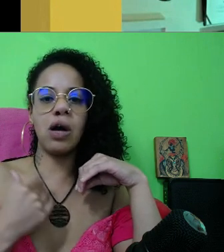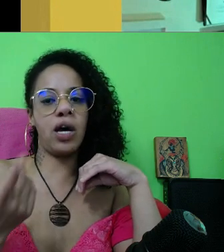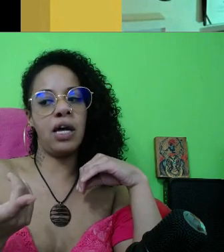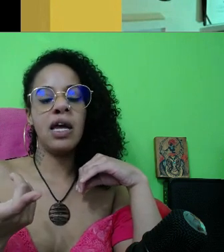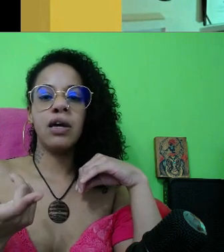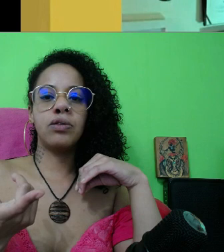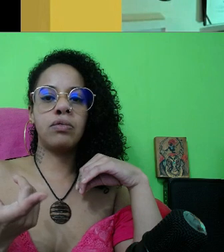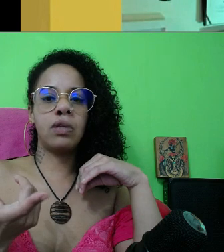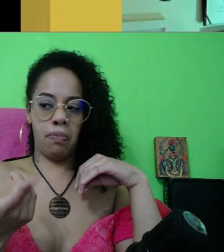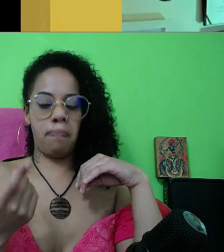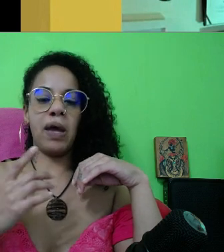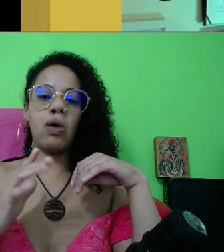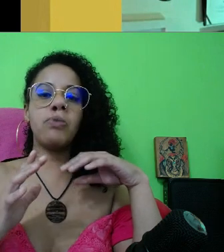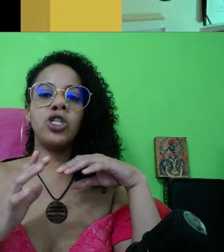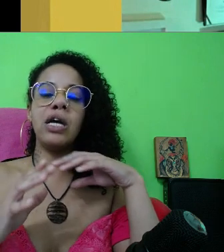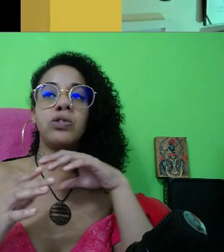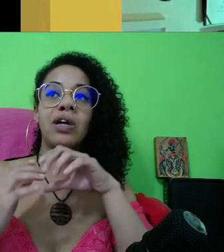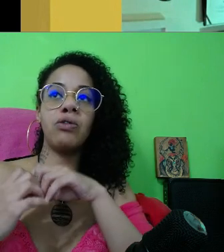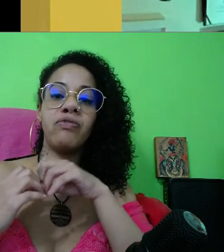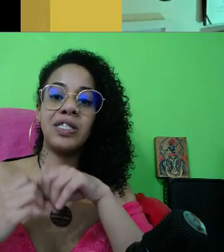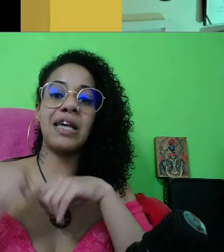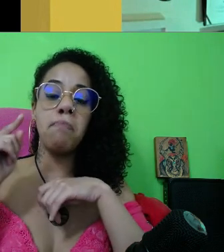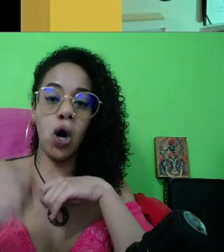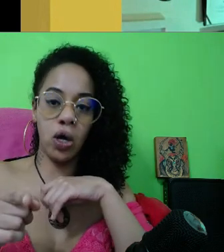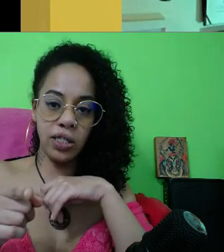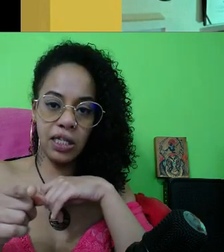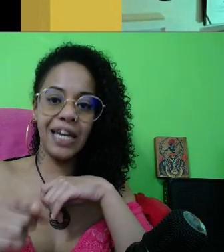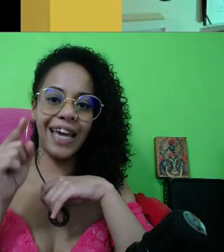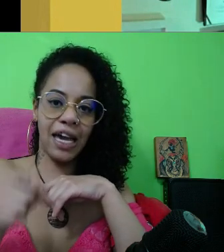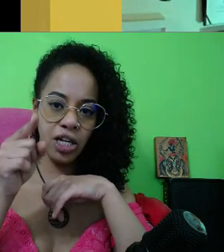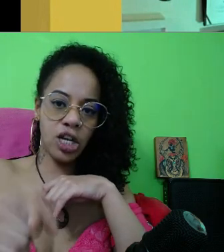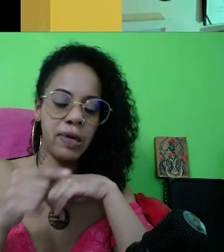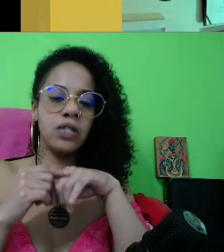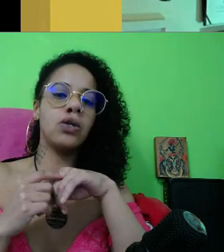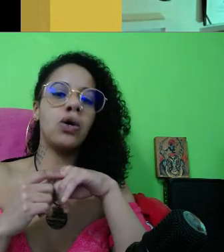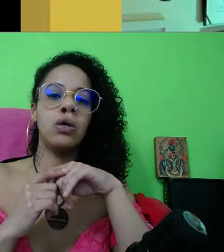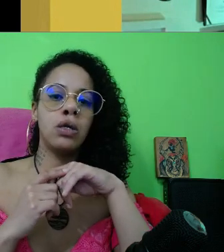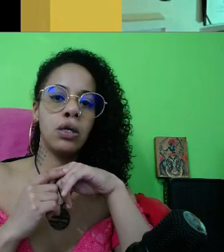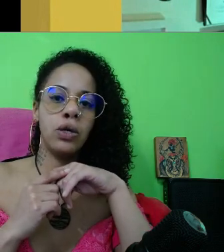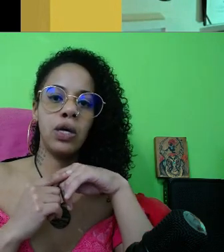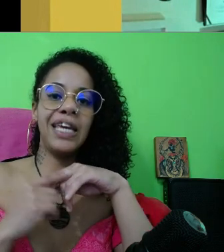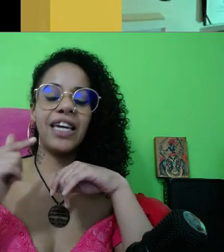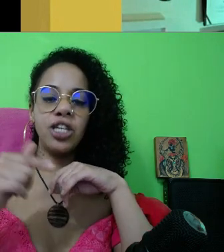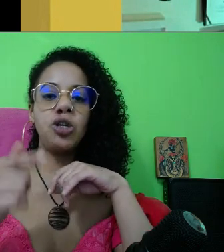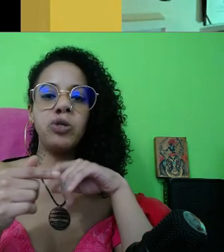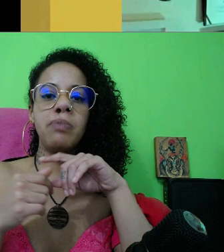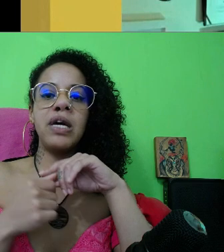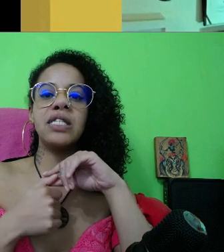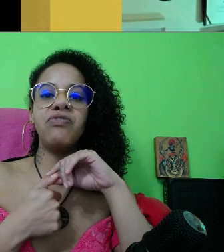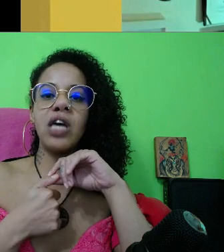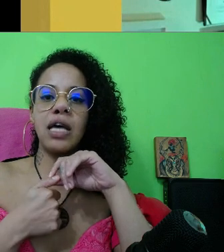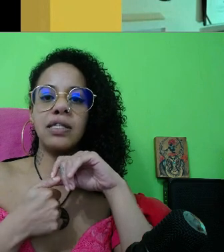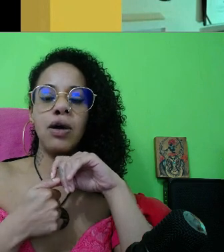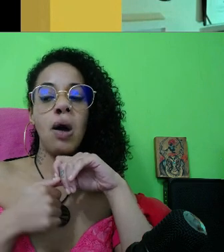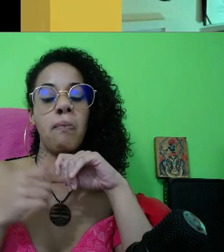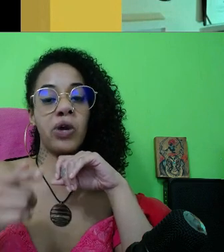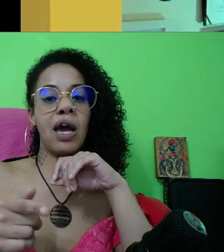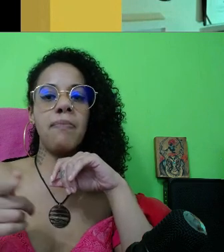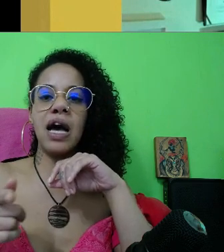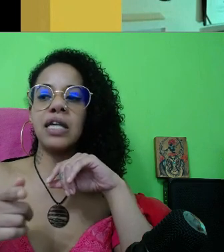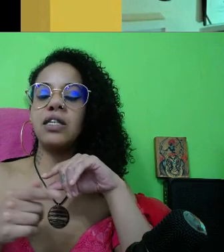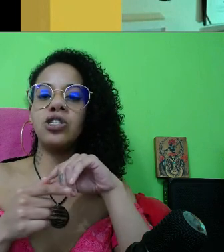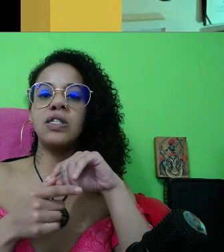não eu não tenho agora pelo amor de Deus eu quero que você mostre quem que te ameaçou e que tipo de ameaça foi essa